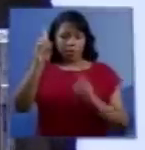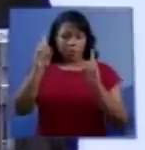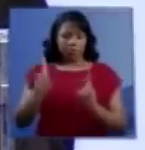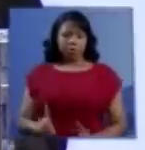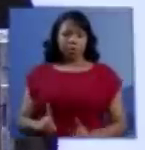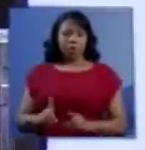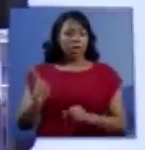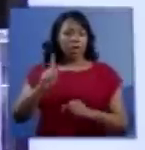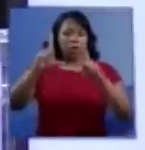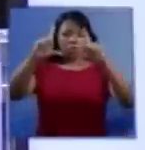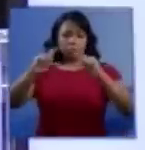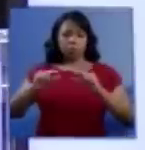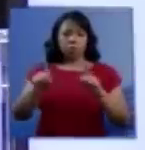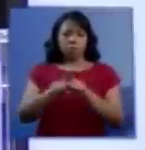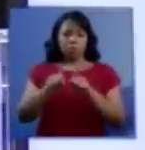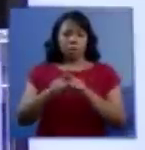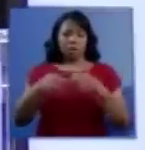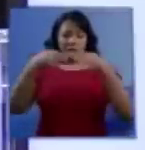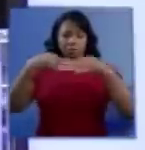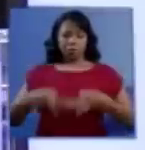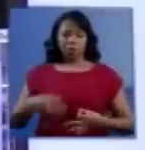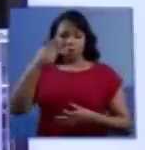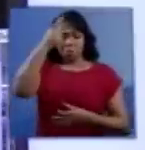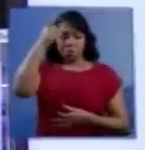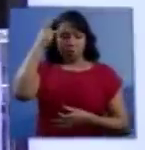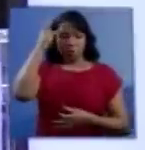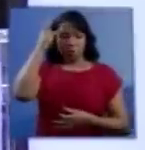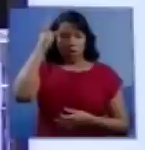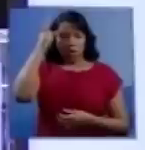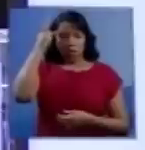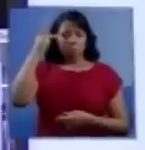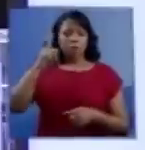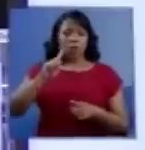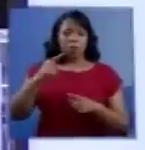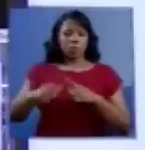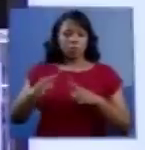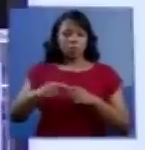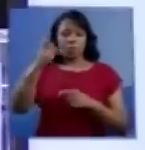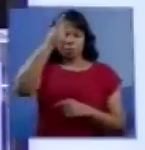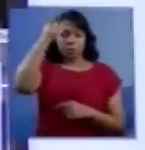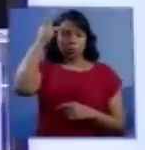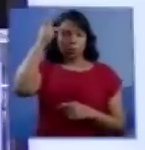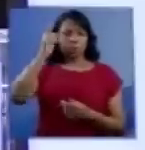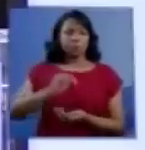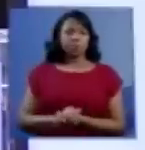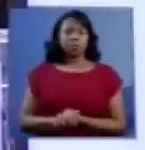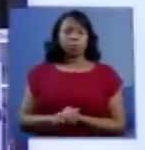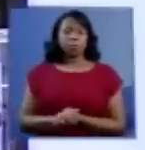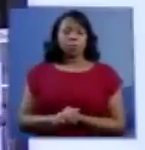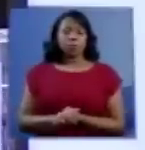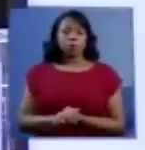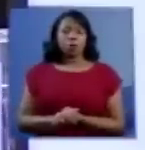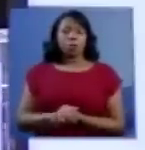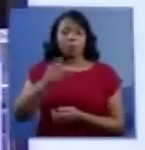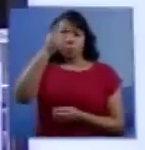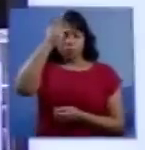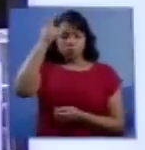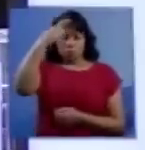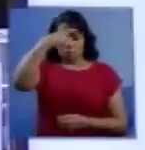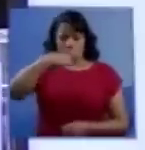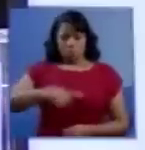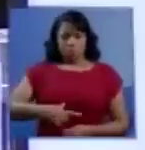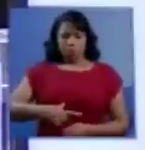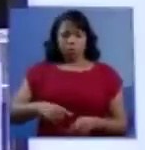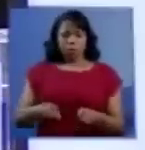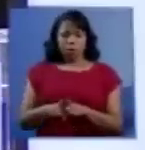não diminu não nega a dignidade da pessoa Portanto o indivíduo humano